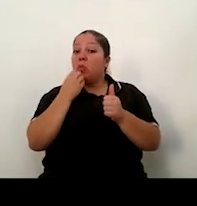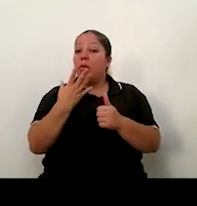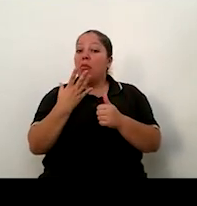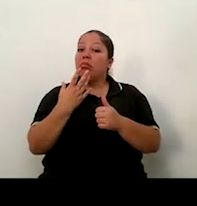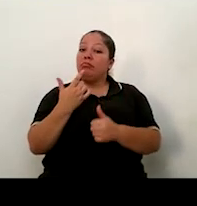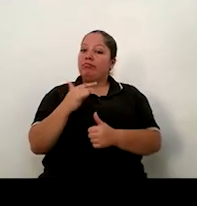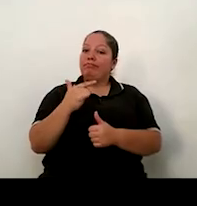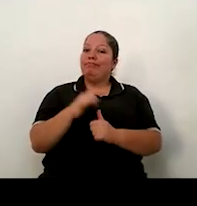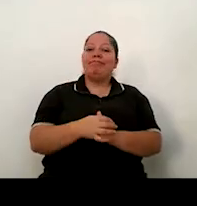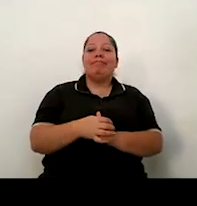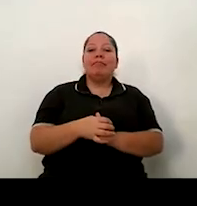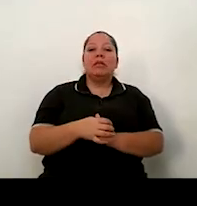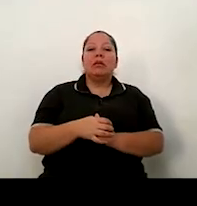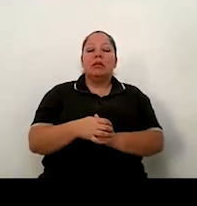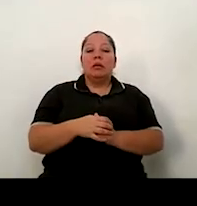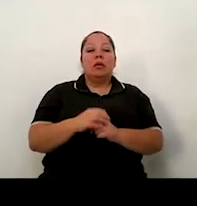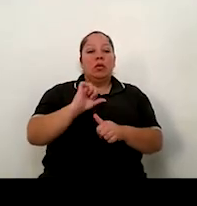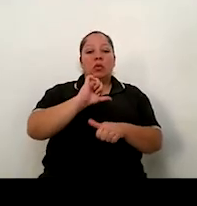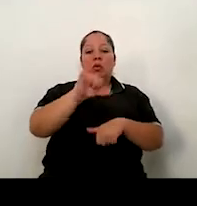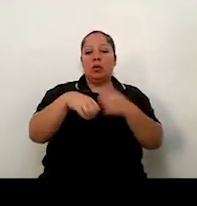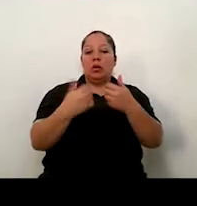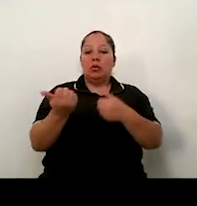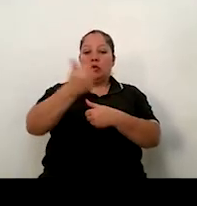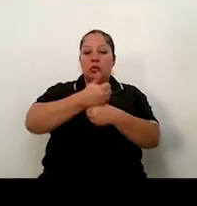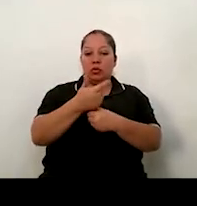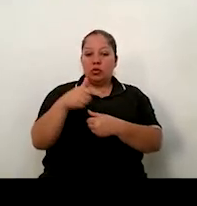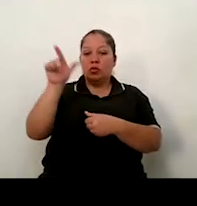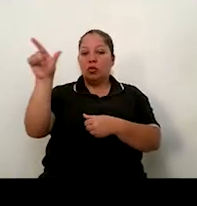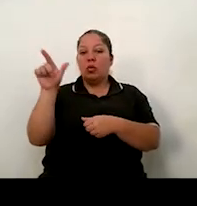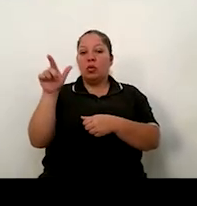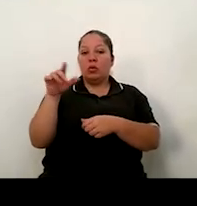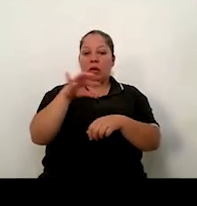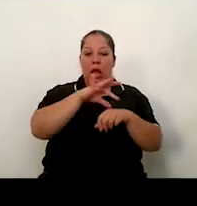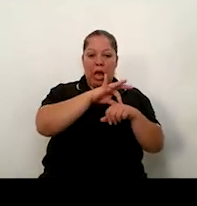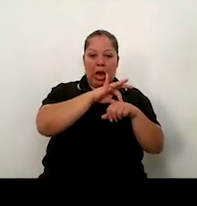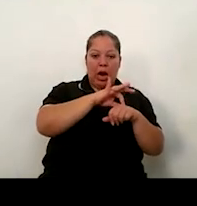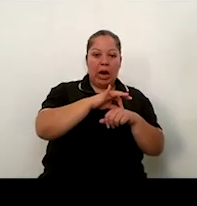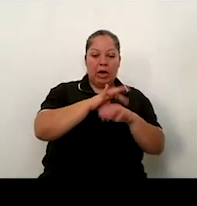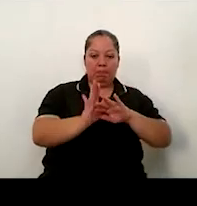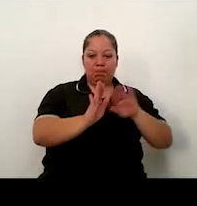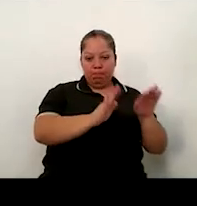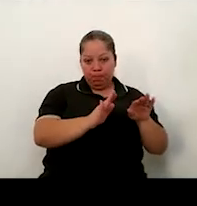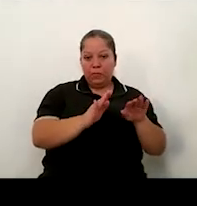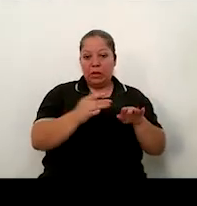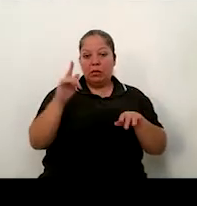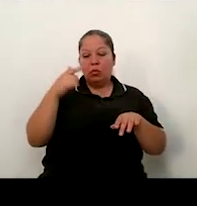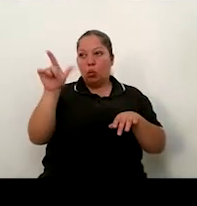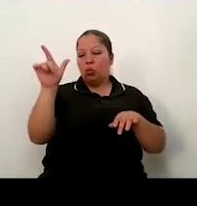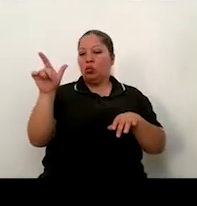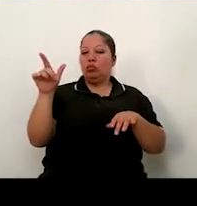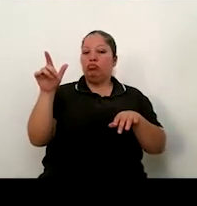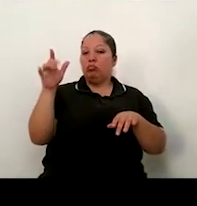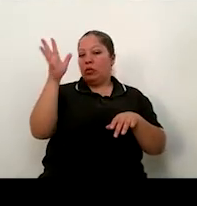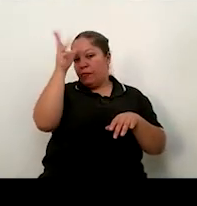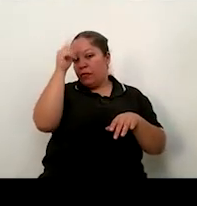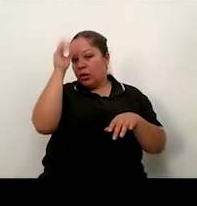Substituir a carne vermelha e processada por aves, peixes, ovos e laticínios é uma das soluções, e também tentar usar outras